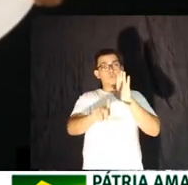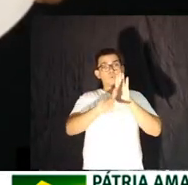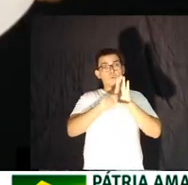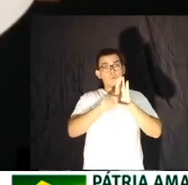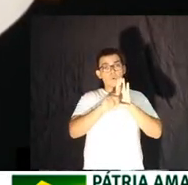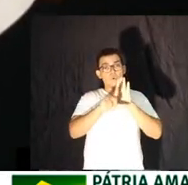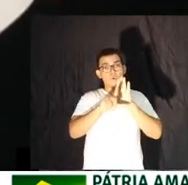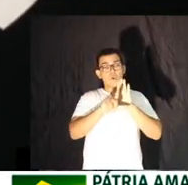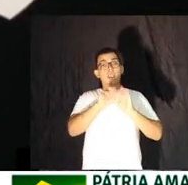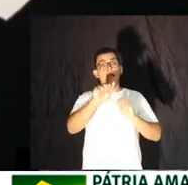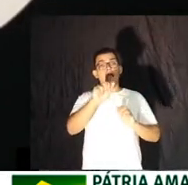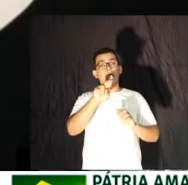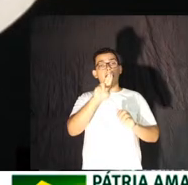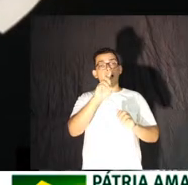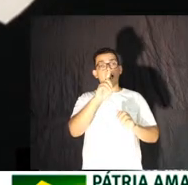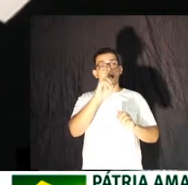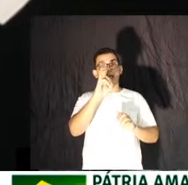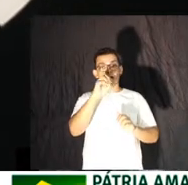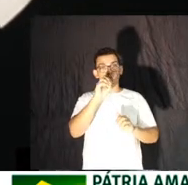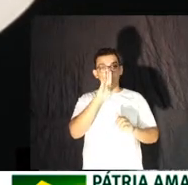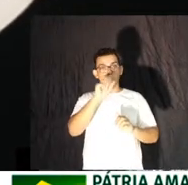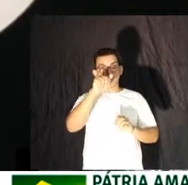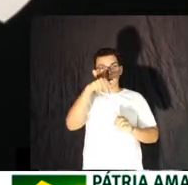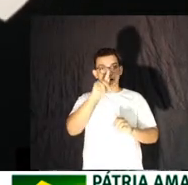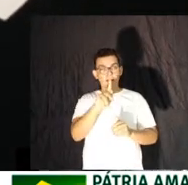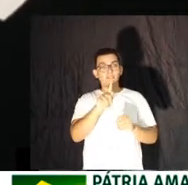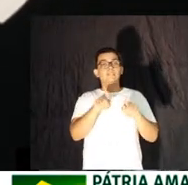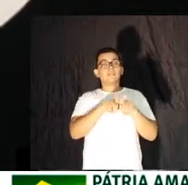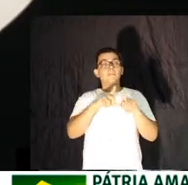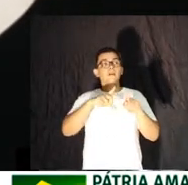Blanc, que é a Lei